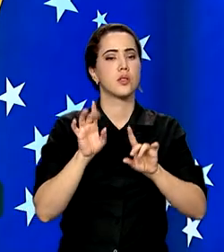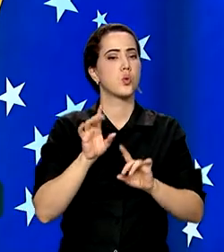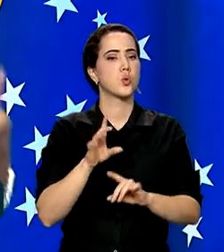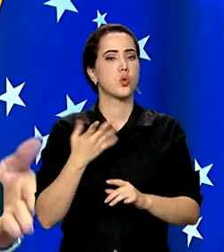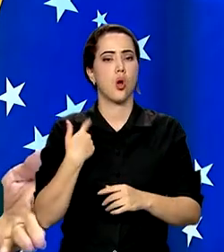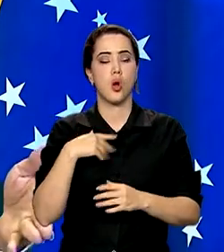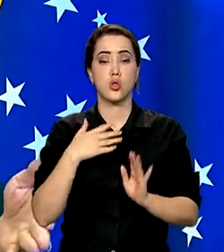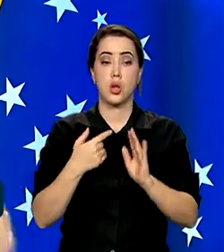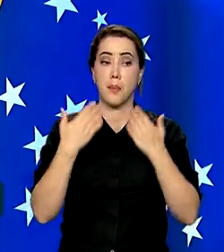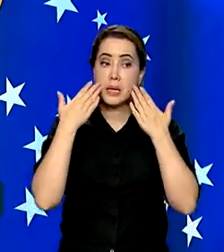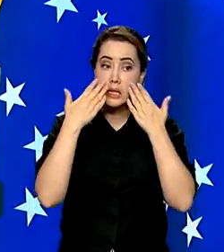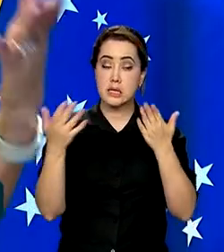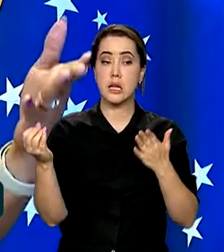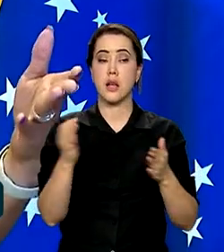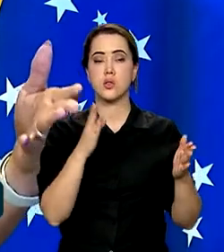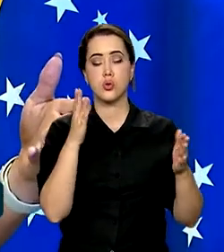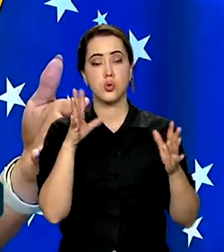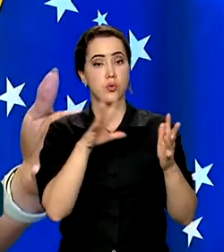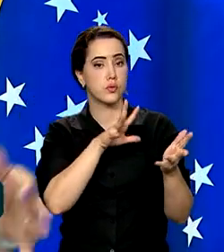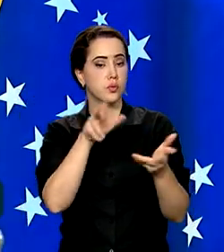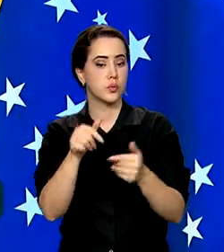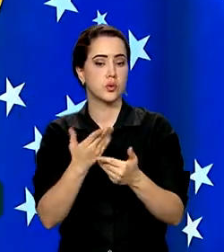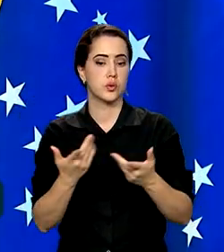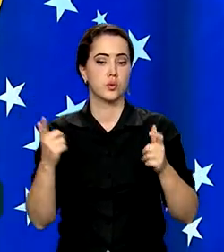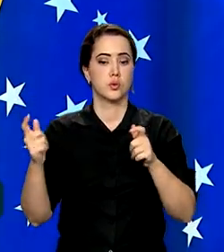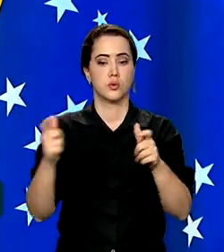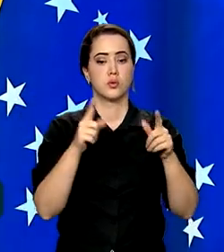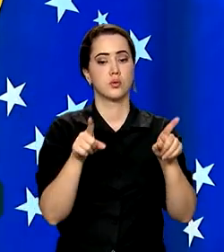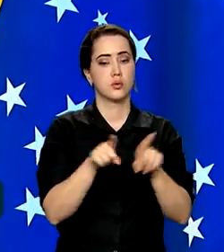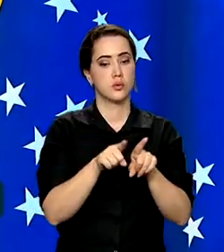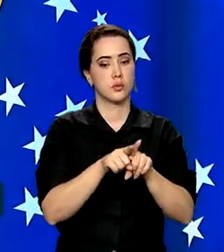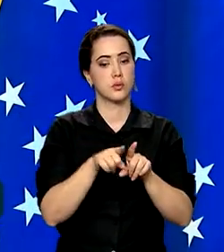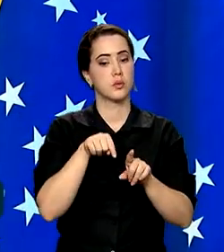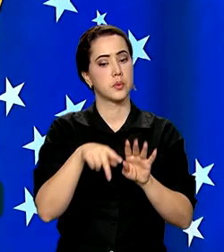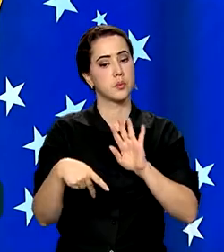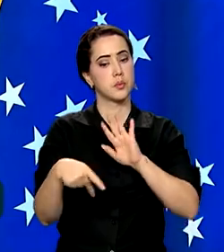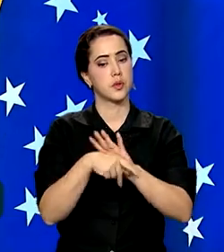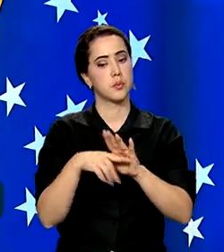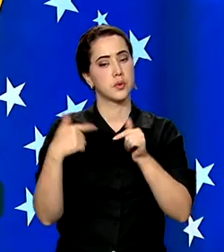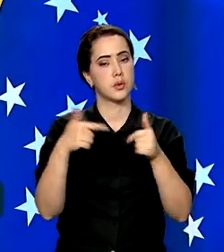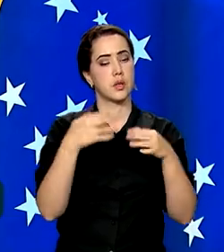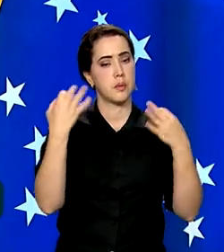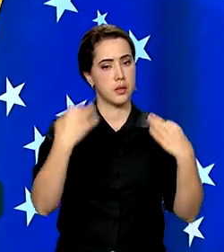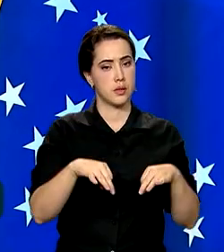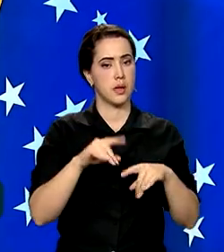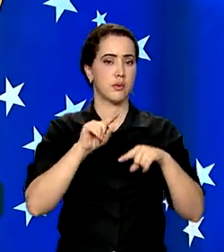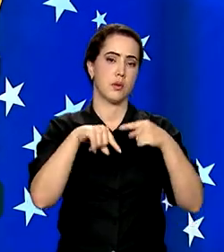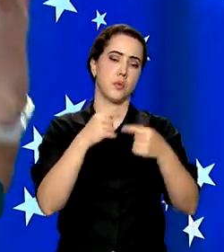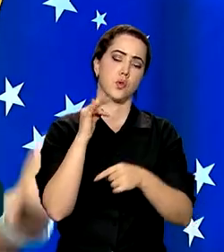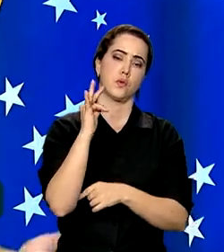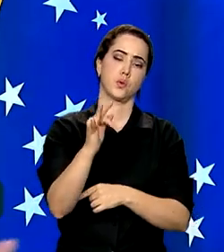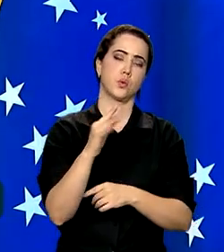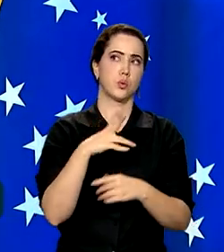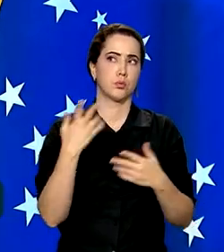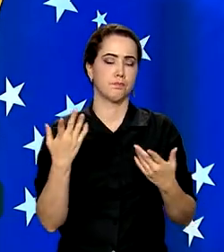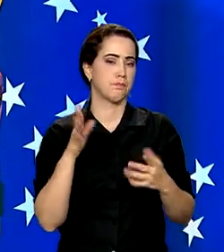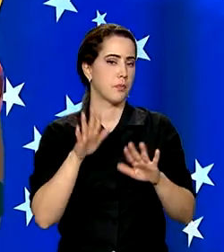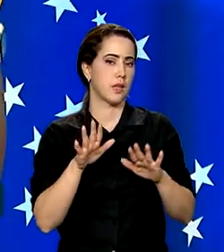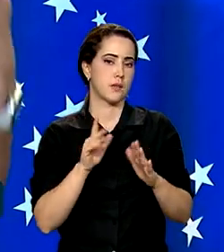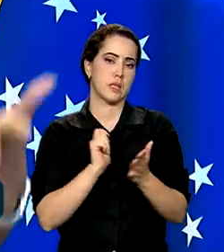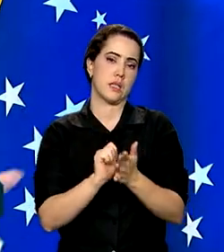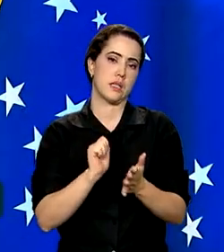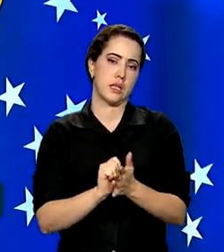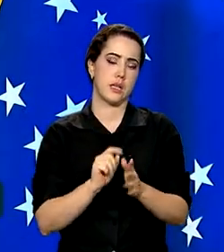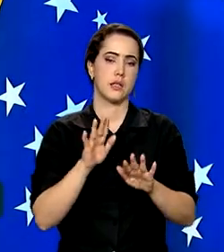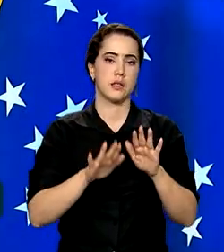levá-los, mas de apresentar esse novo horizonte, né, de lugar, mas parte também pelas ações concretas do que vem depois, seja nas escritas,